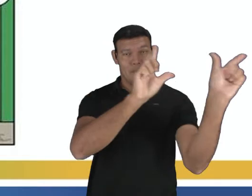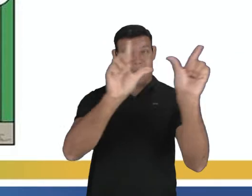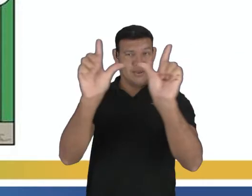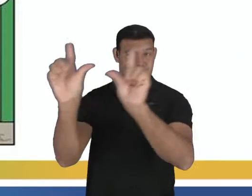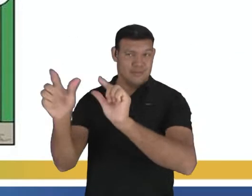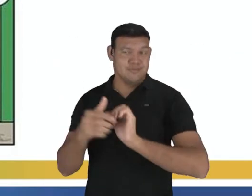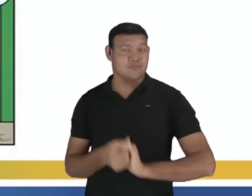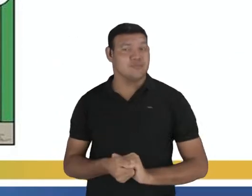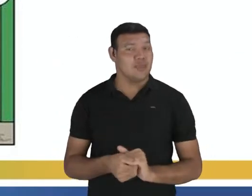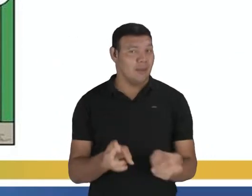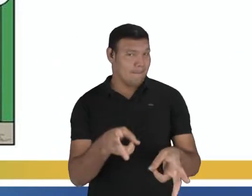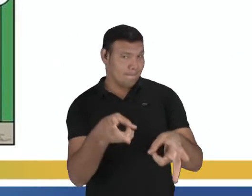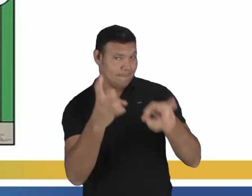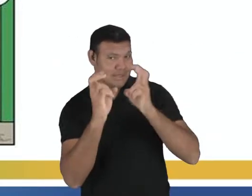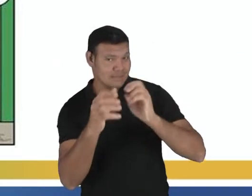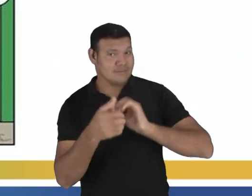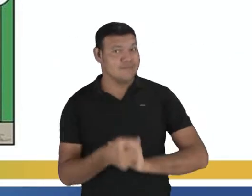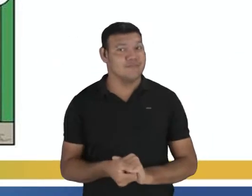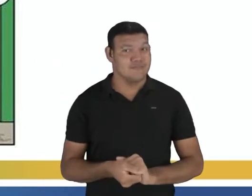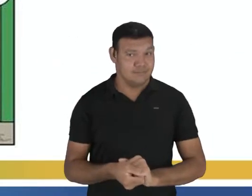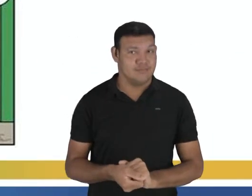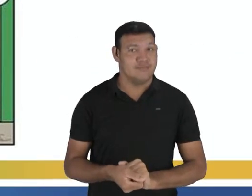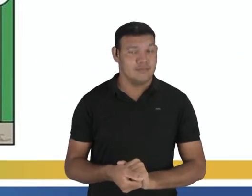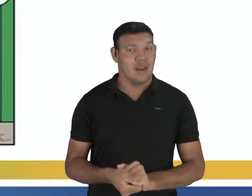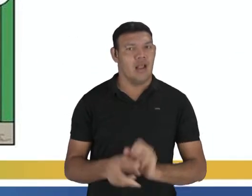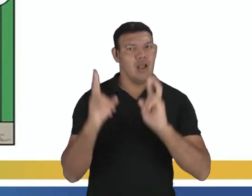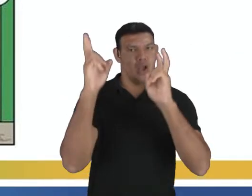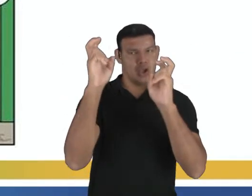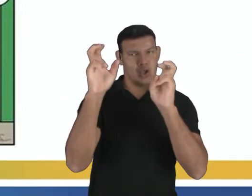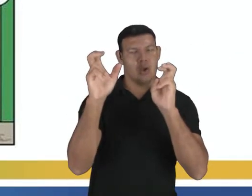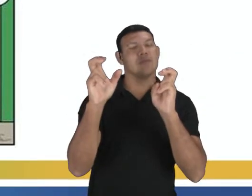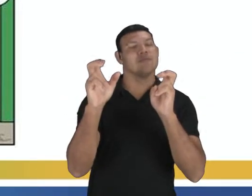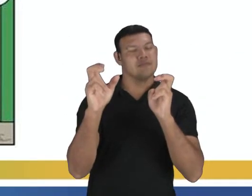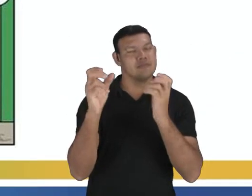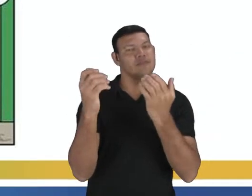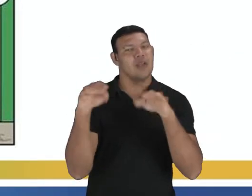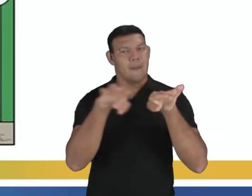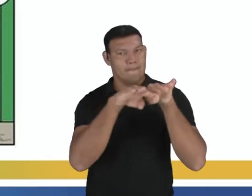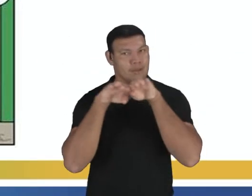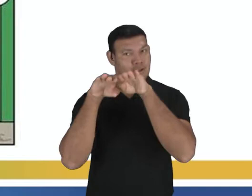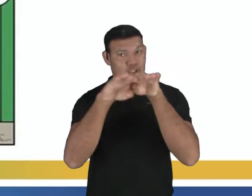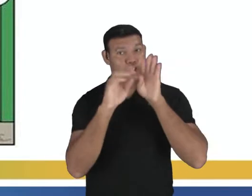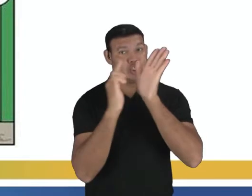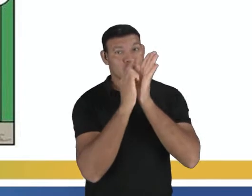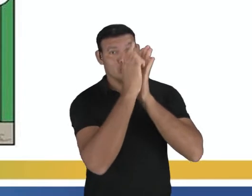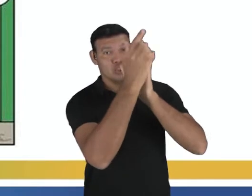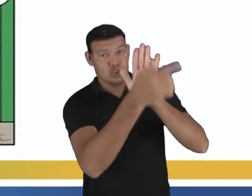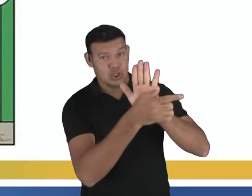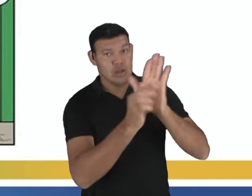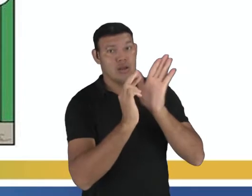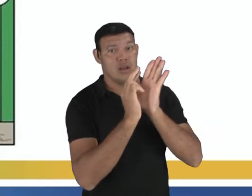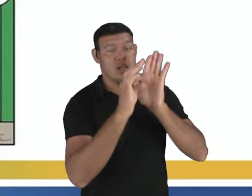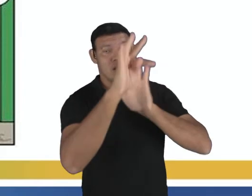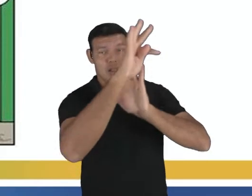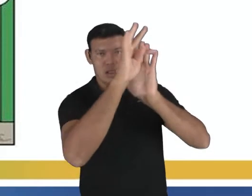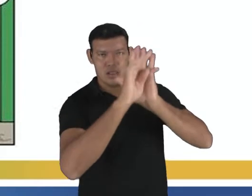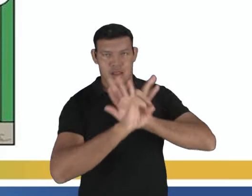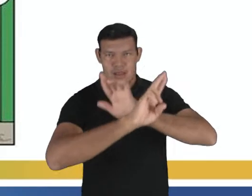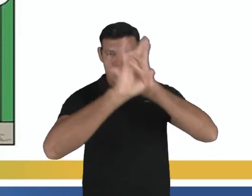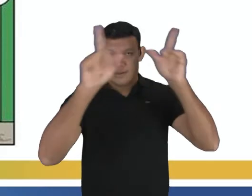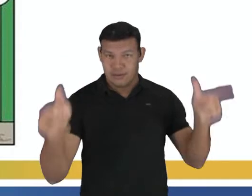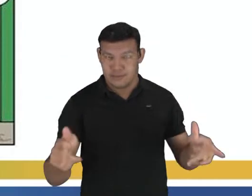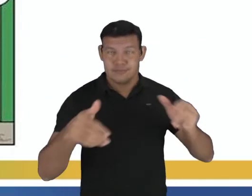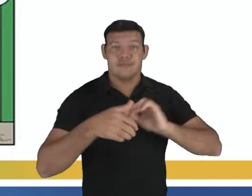quadrinho. Percebam que nós estamos tratando do mesmo tema em gêneros textuais distintos,